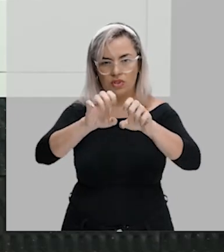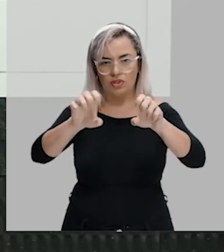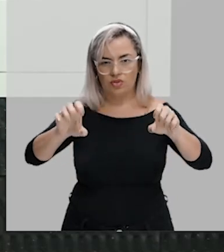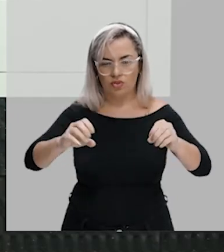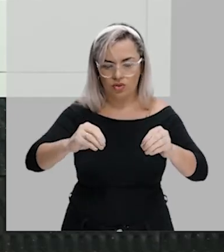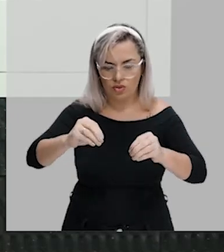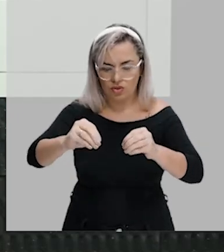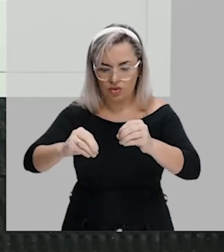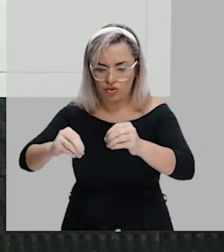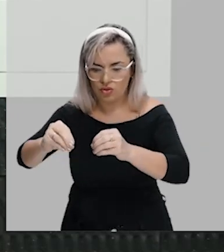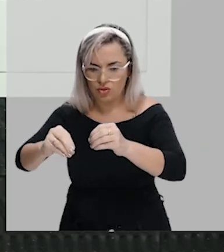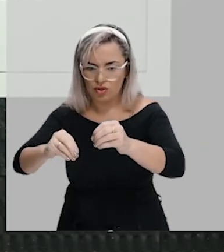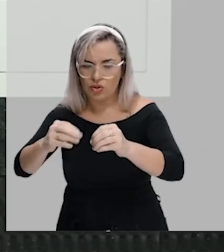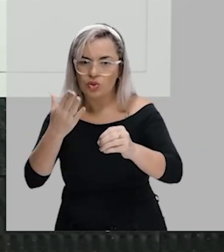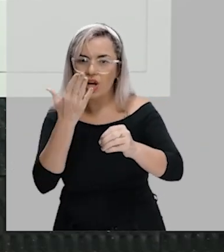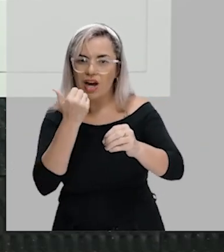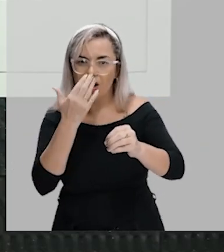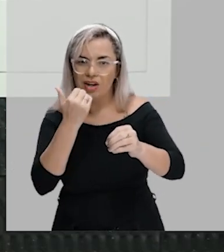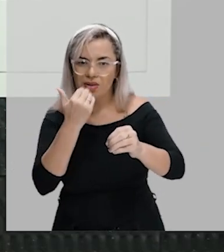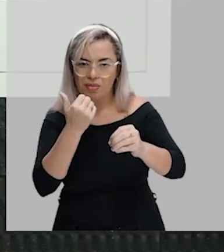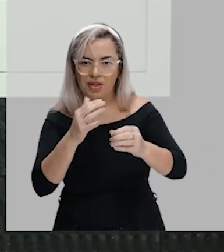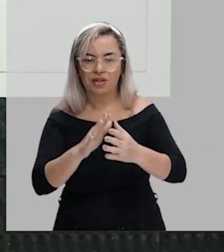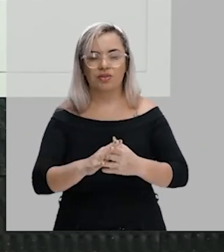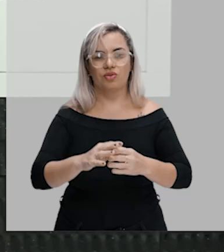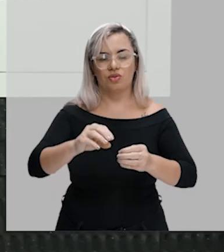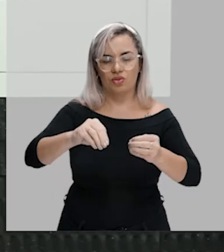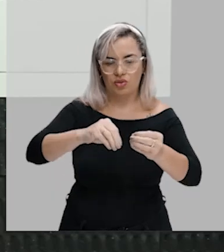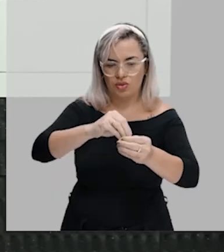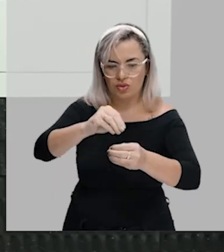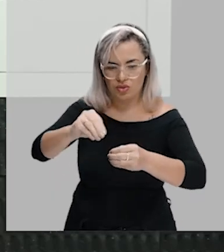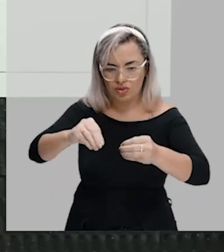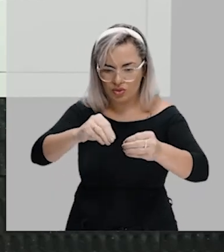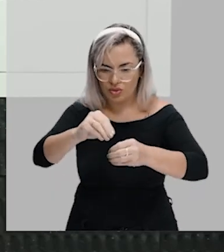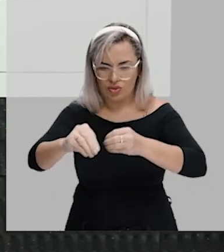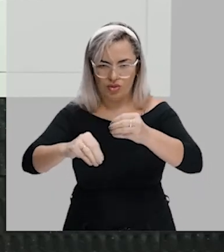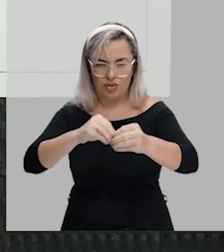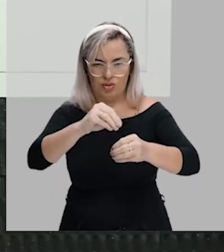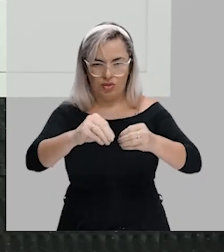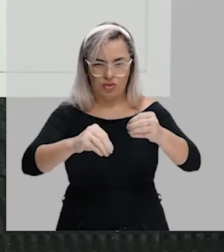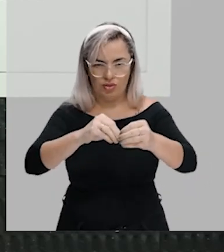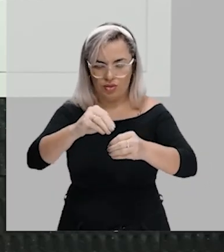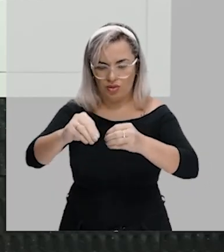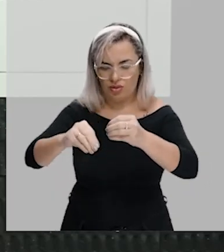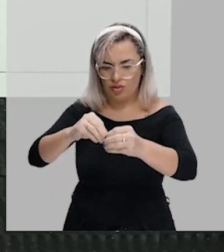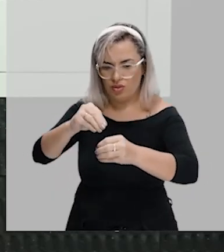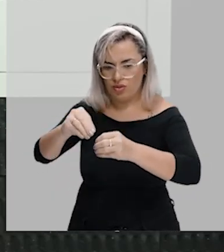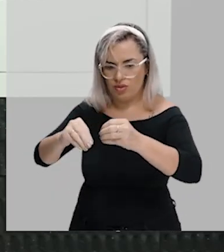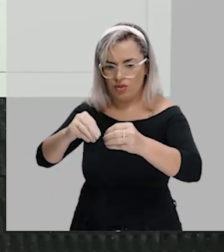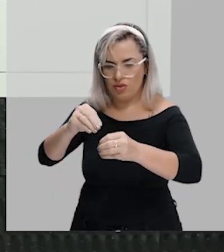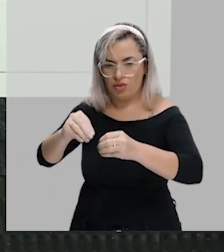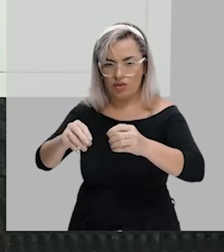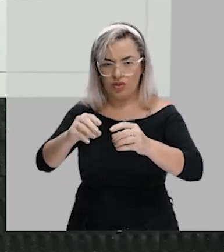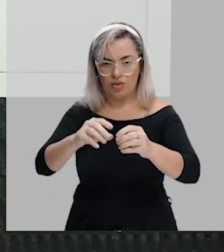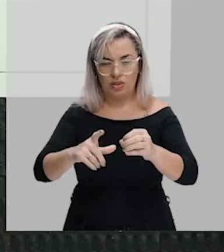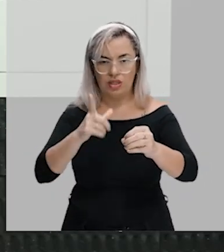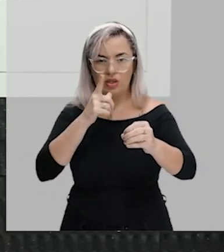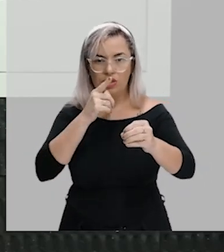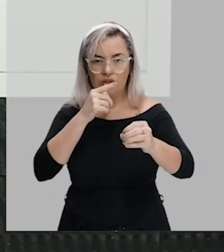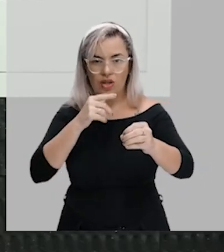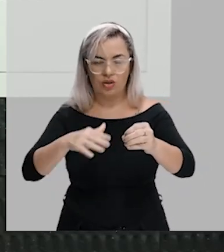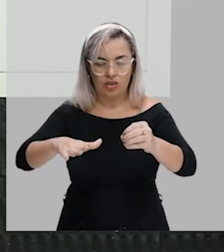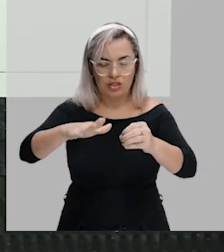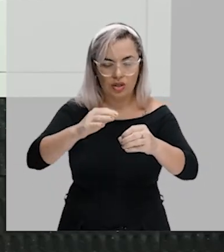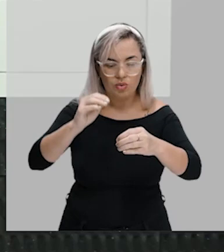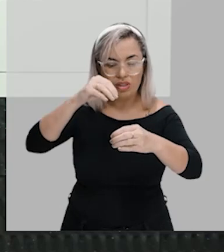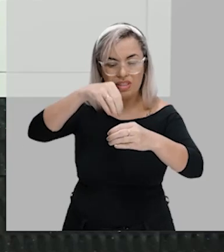molecular dos alimentos, certo? Ele mexe justamente nas moléculas de água ali que tem nos alimentos, e essas moléculas